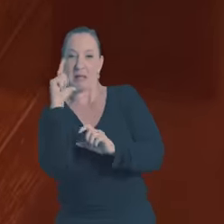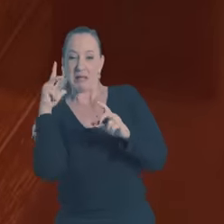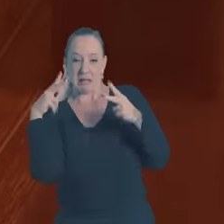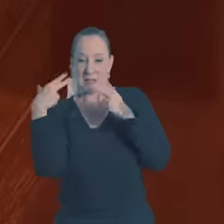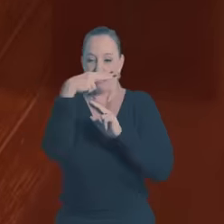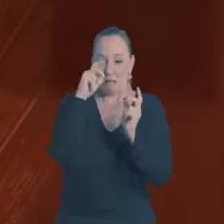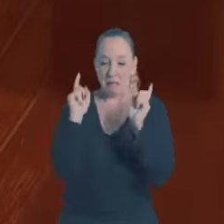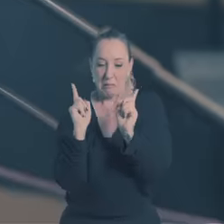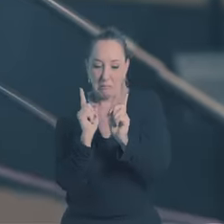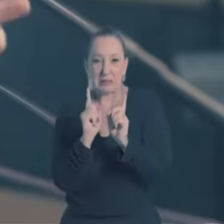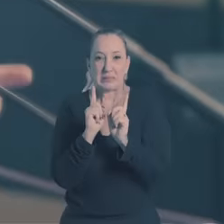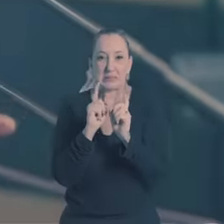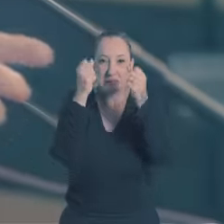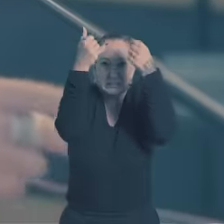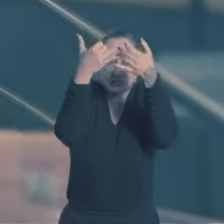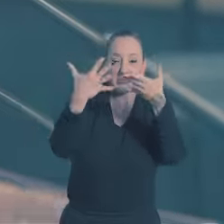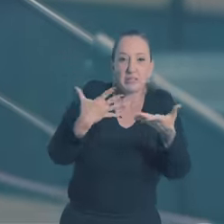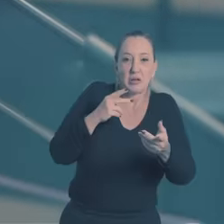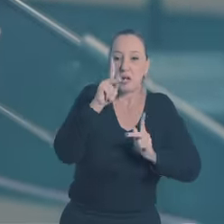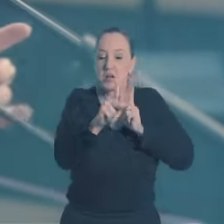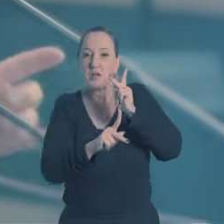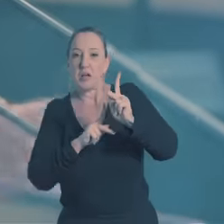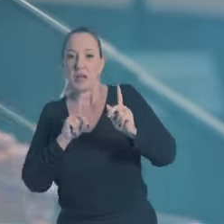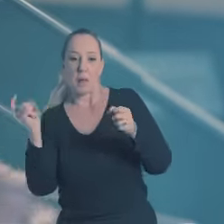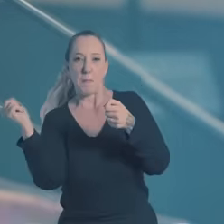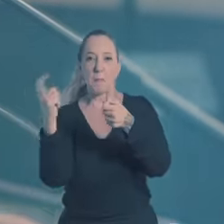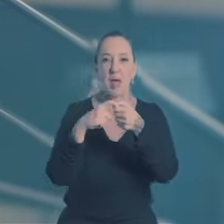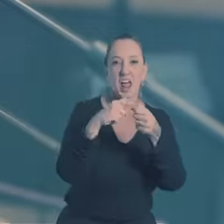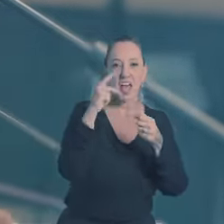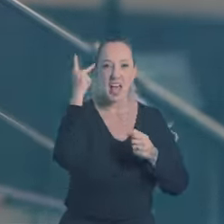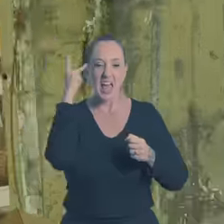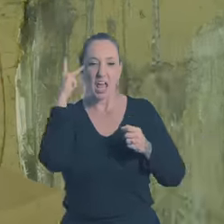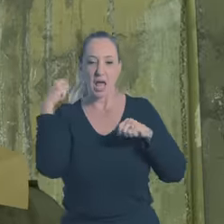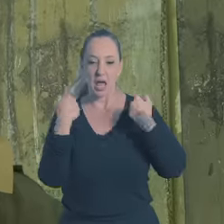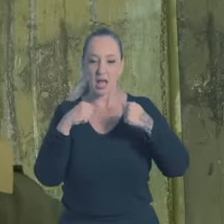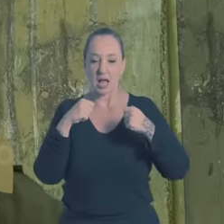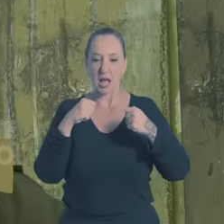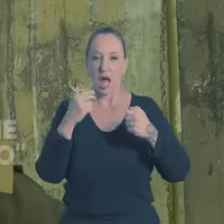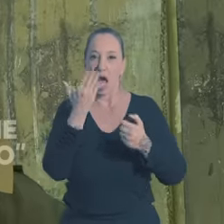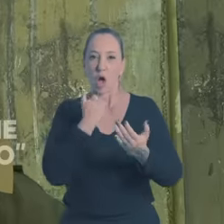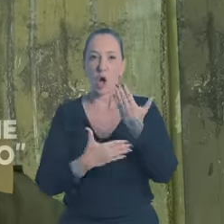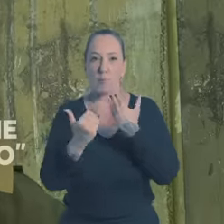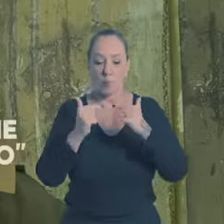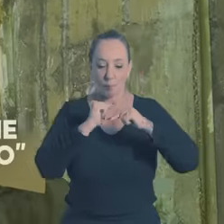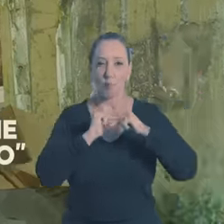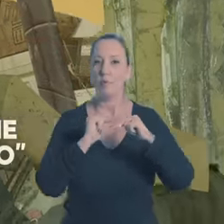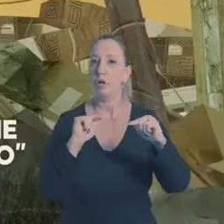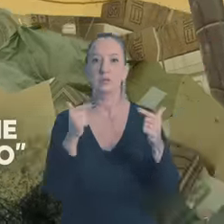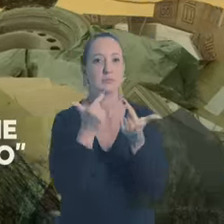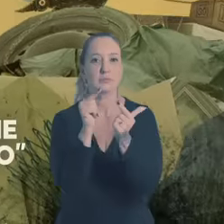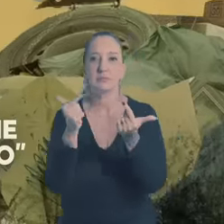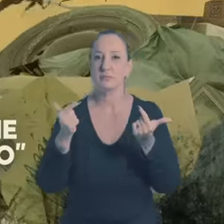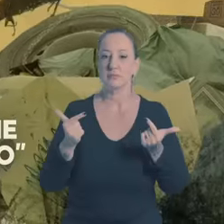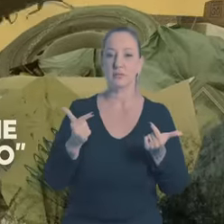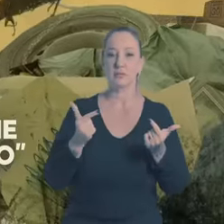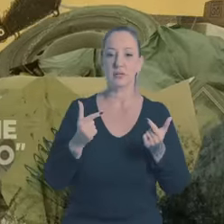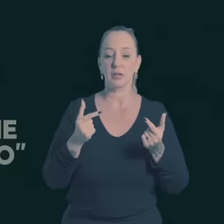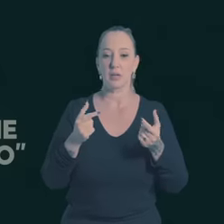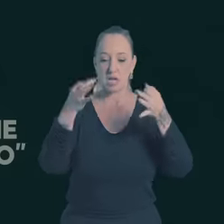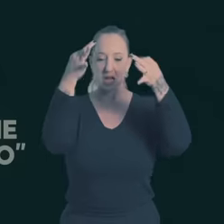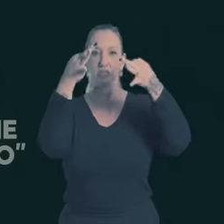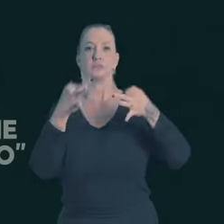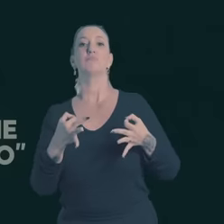assim pra explicar que o nosso povo na periferia precisa encher suas panelas vazias.